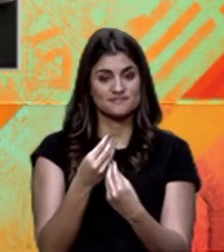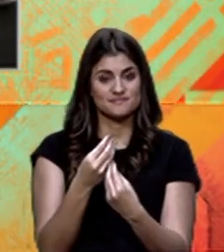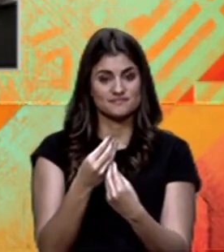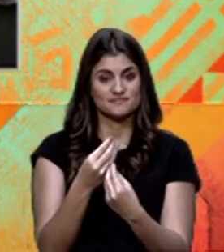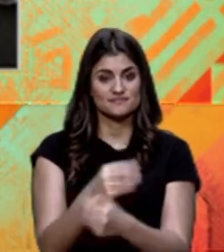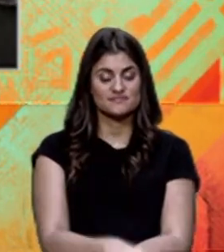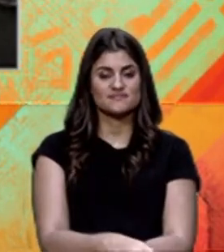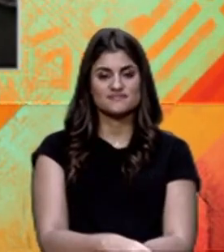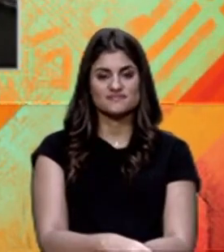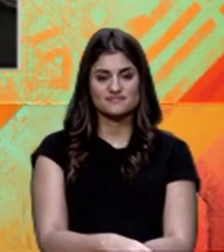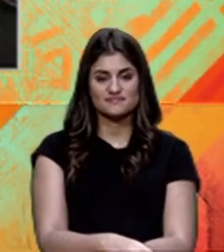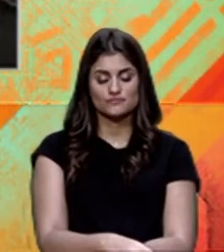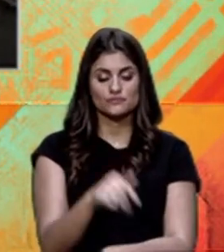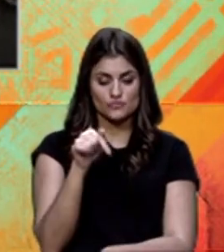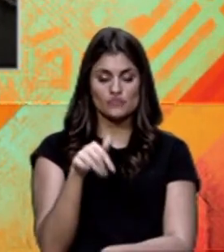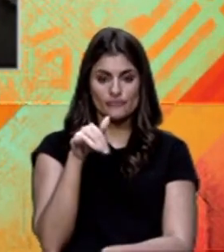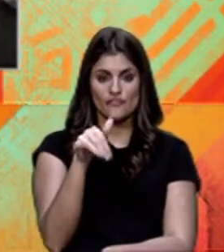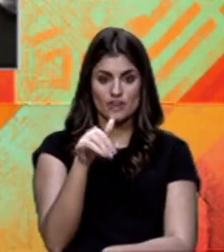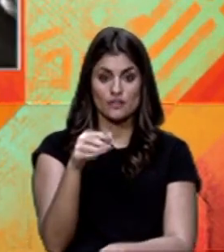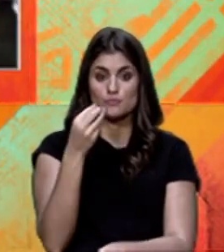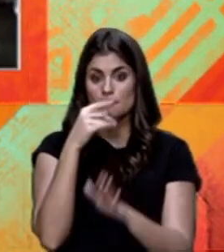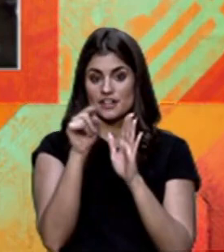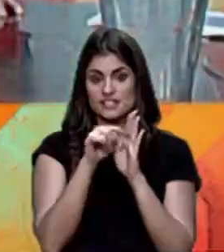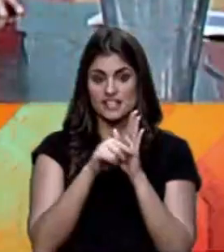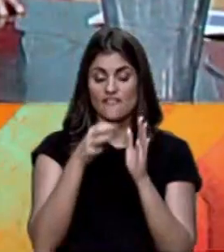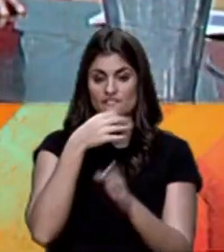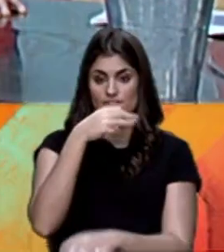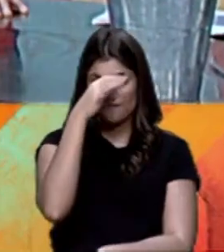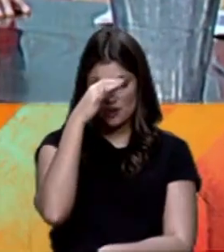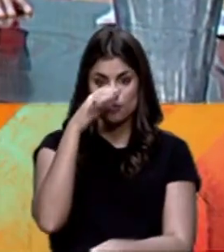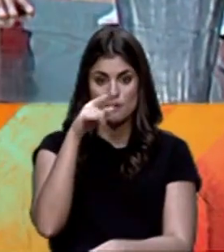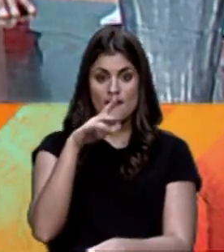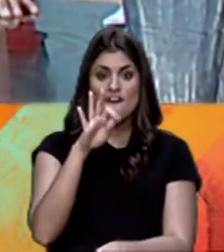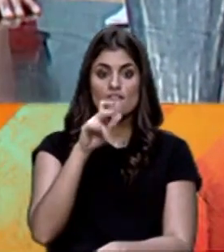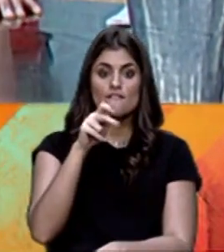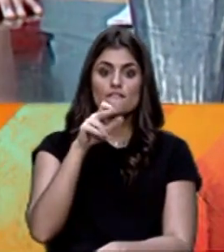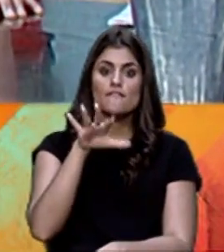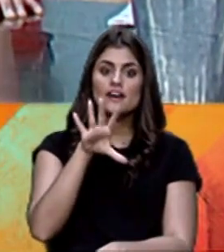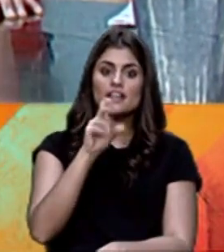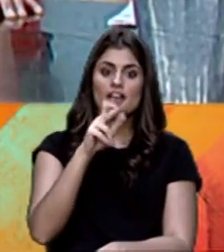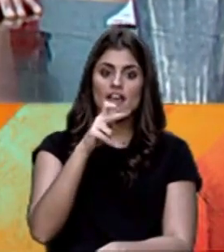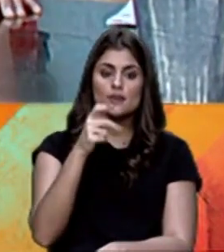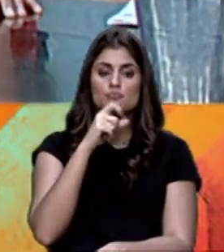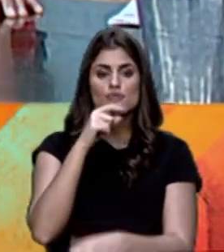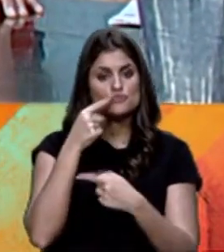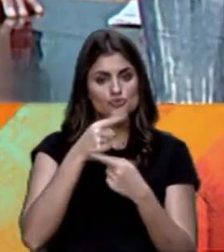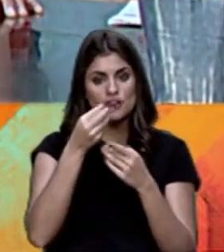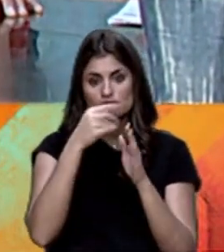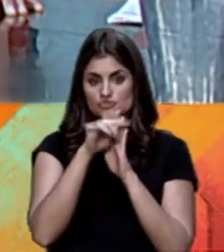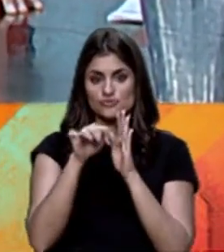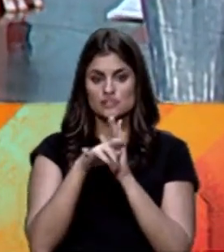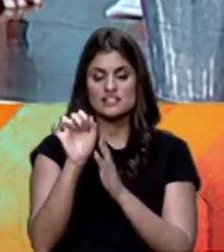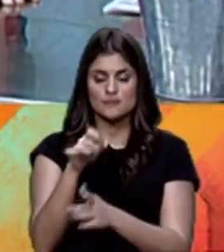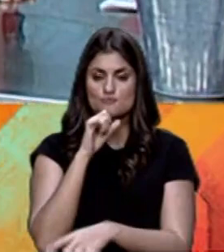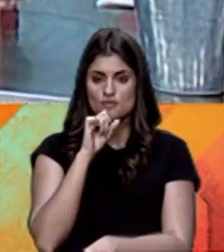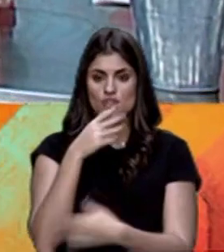bom. Olha, hoje vamos fazer uma receita com frango e farinheira. Posso adiantar os ingredientes? Sim, Sónia, podes.